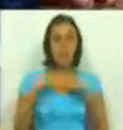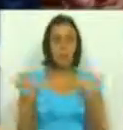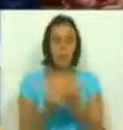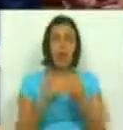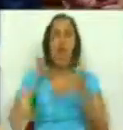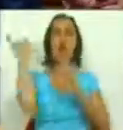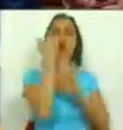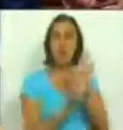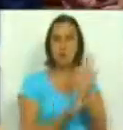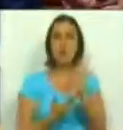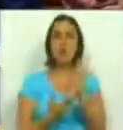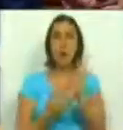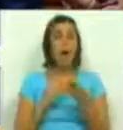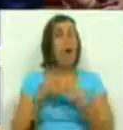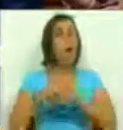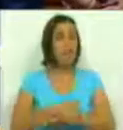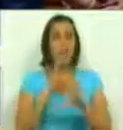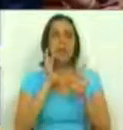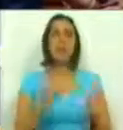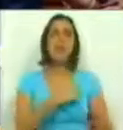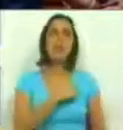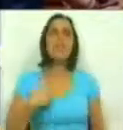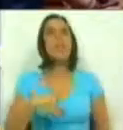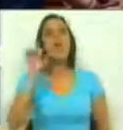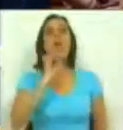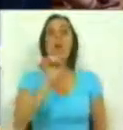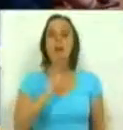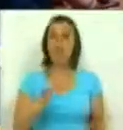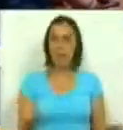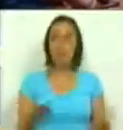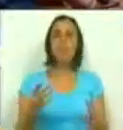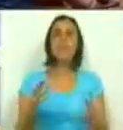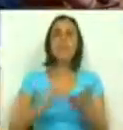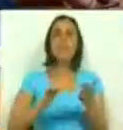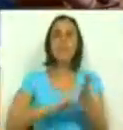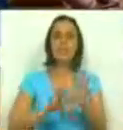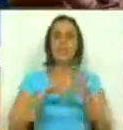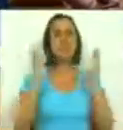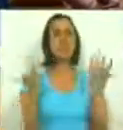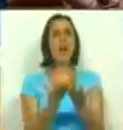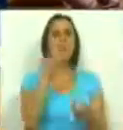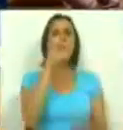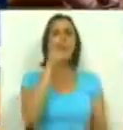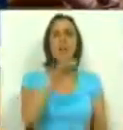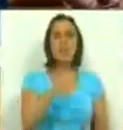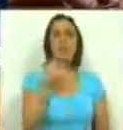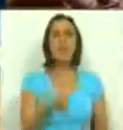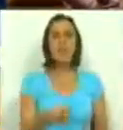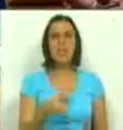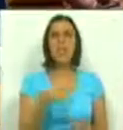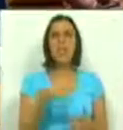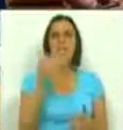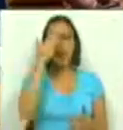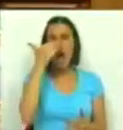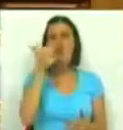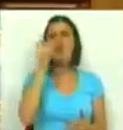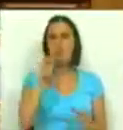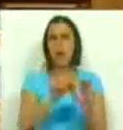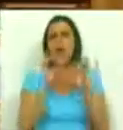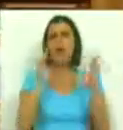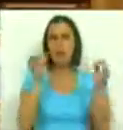social e constitucional de acesso a cuidados de saúde de qualidade. O secretário-geral do PCP tem dito, e julgo que o Bloco de Esquerda